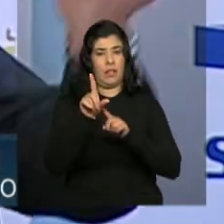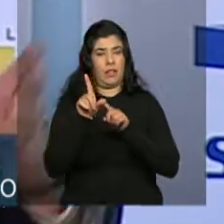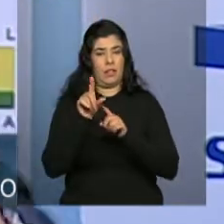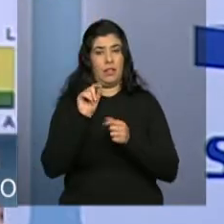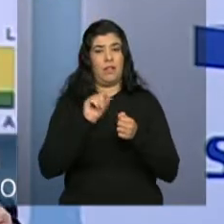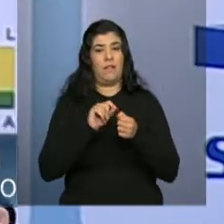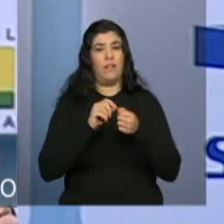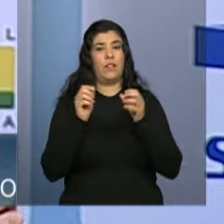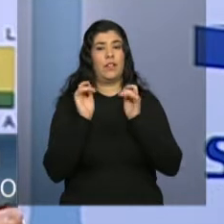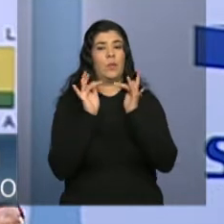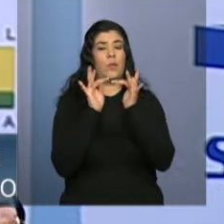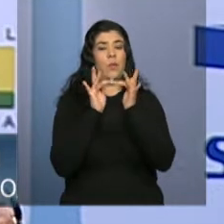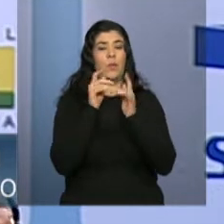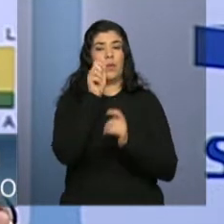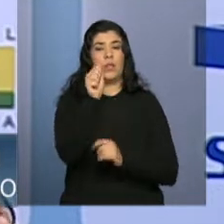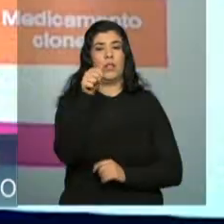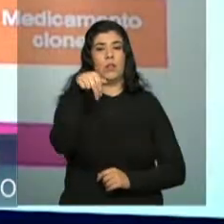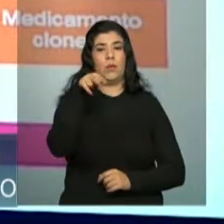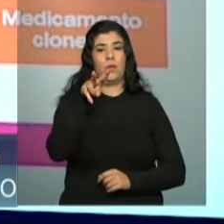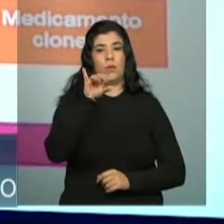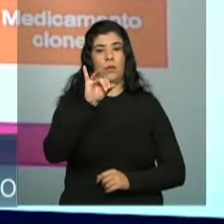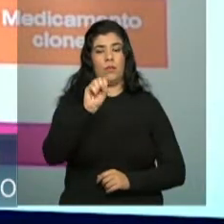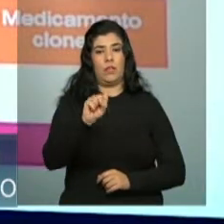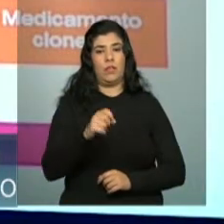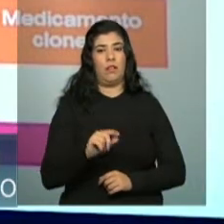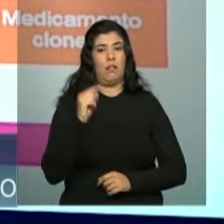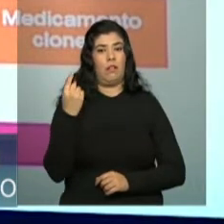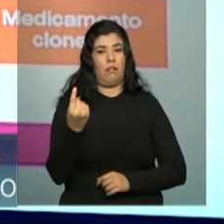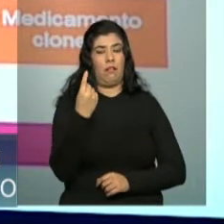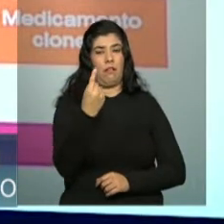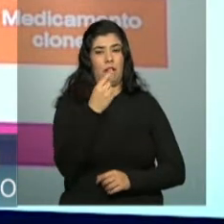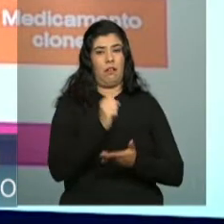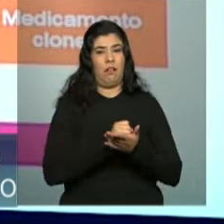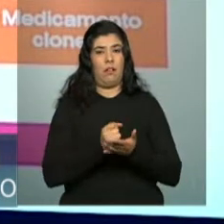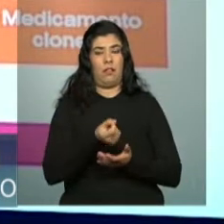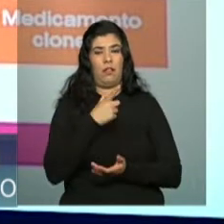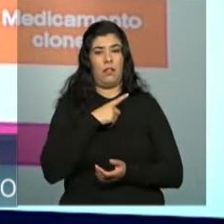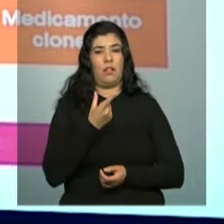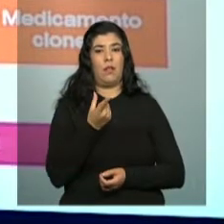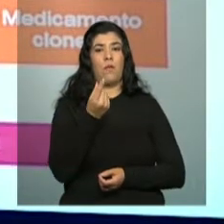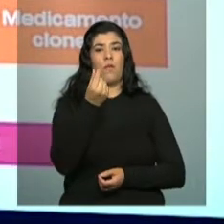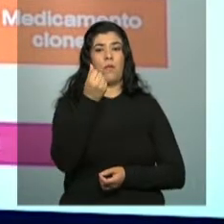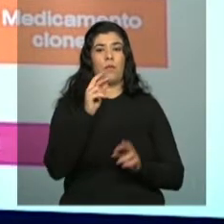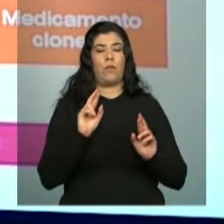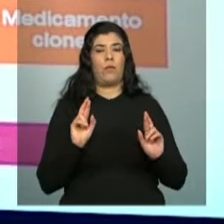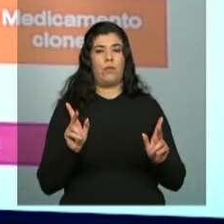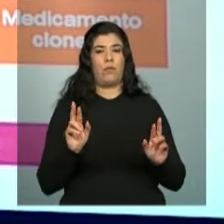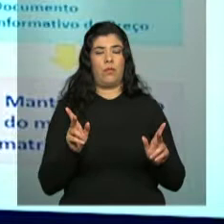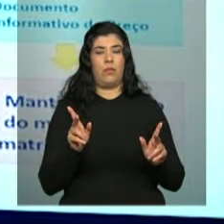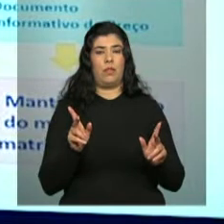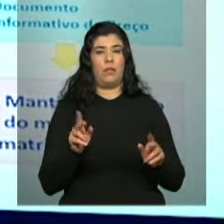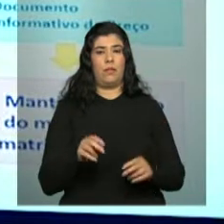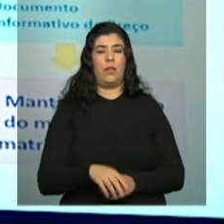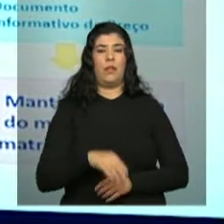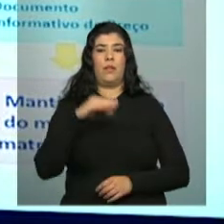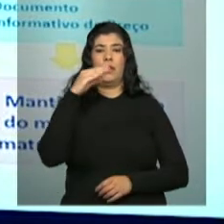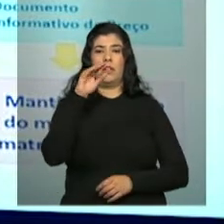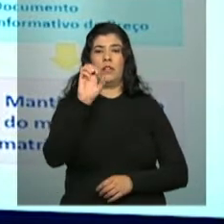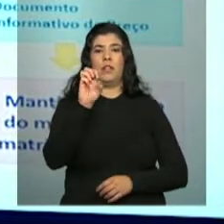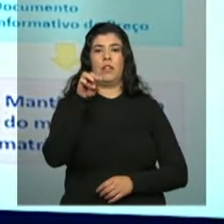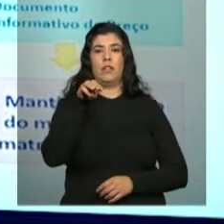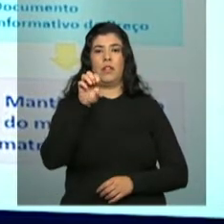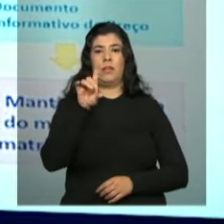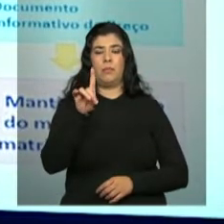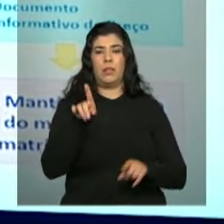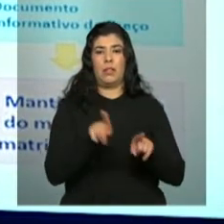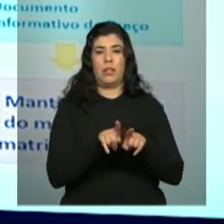mede tem que precise ficar né e cada medicamento desse ele tem um processo e precificação pode passar então a Semed também